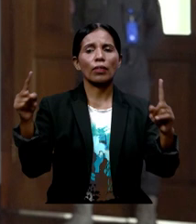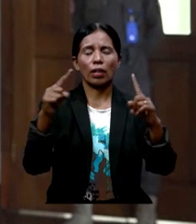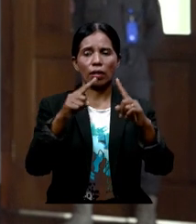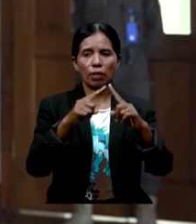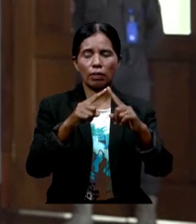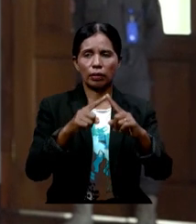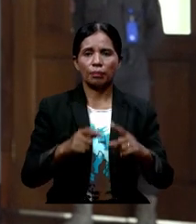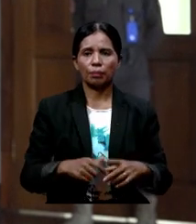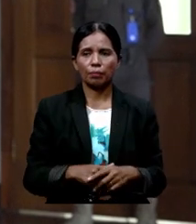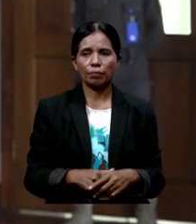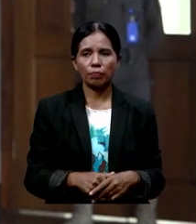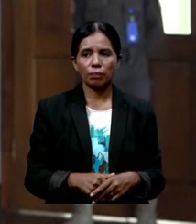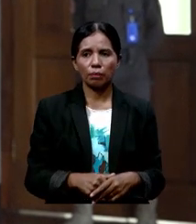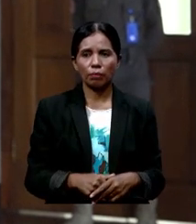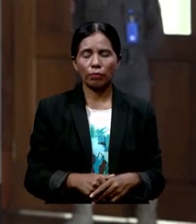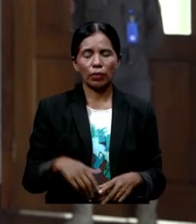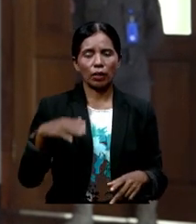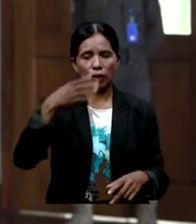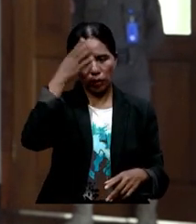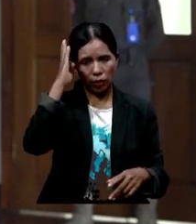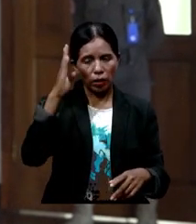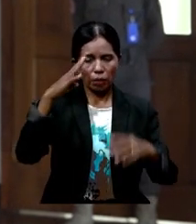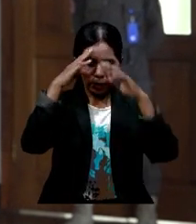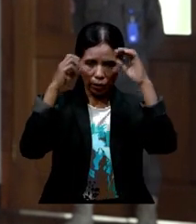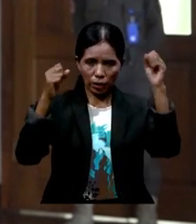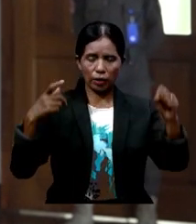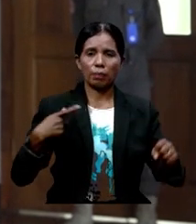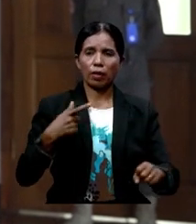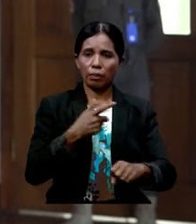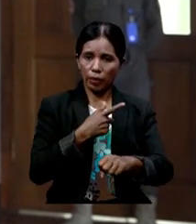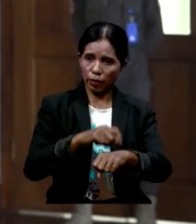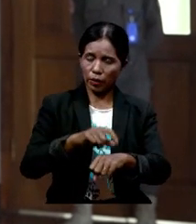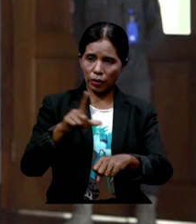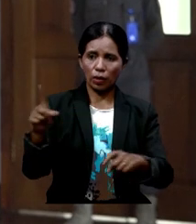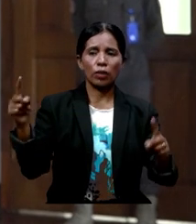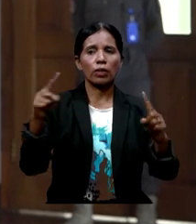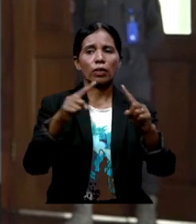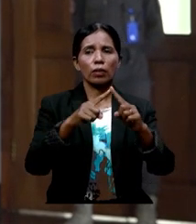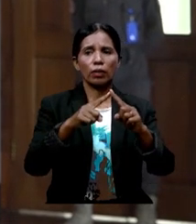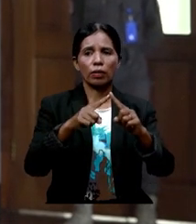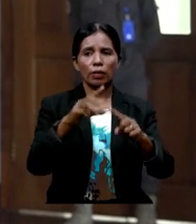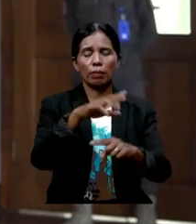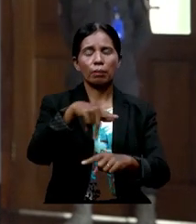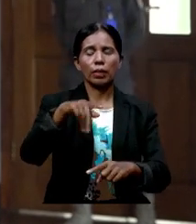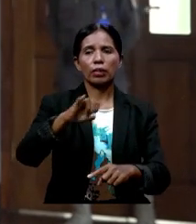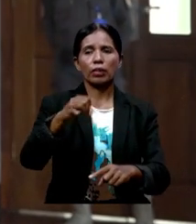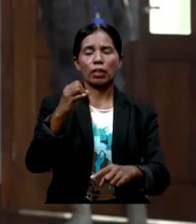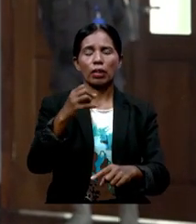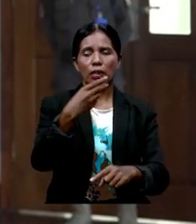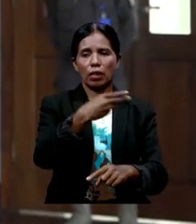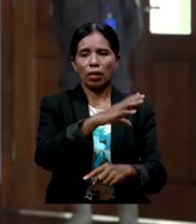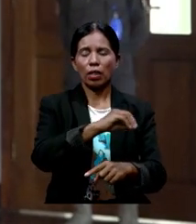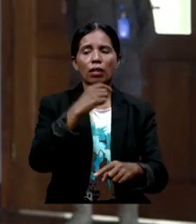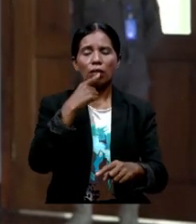através da senhora Presidente do Parlamento Nacional. Nomos ba senhor procurador-geral para atu emitir parecer quando